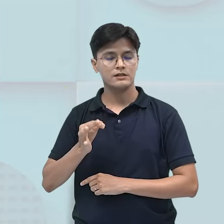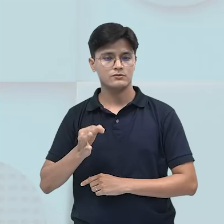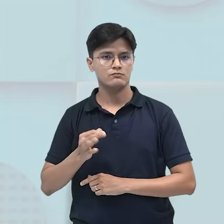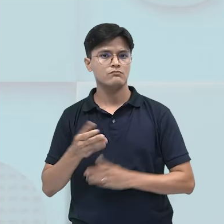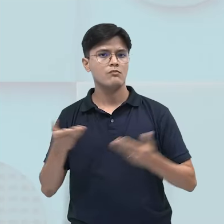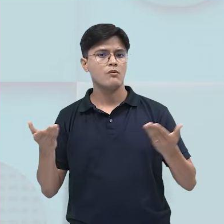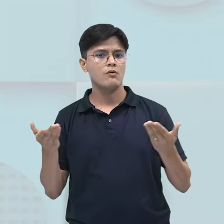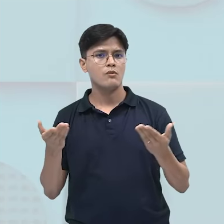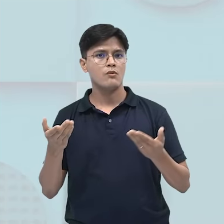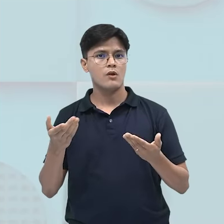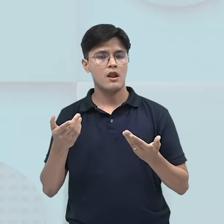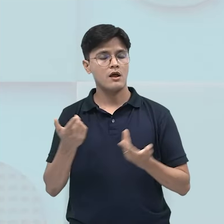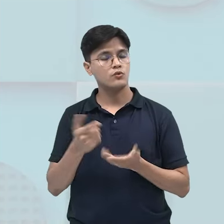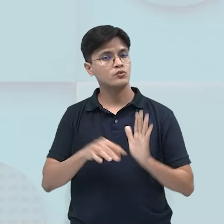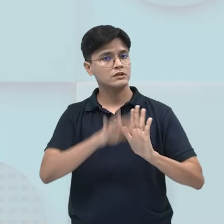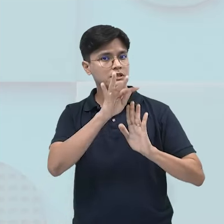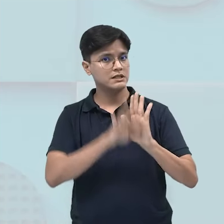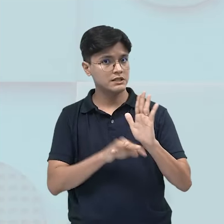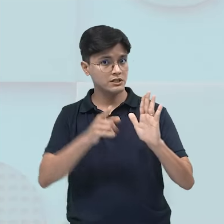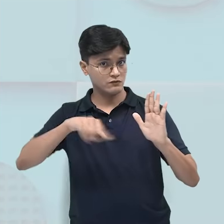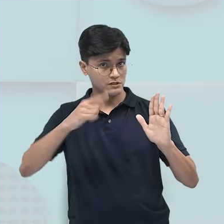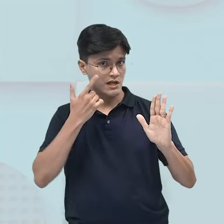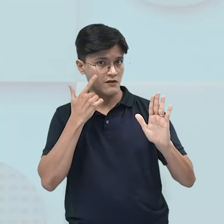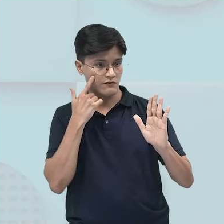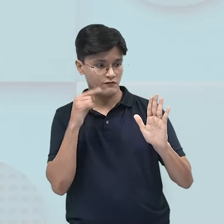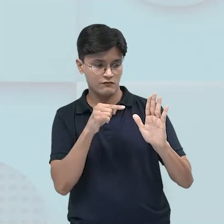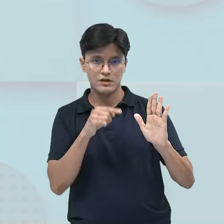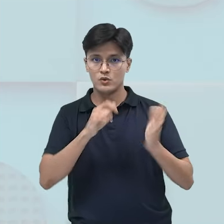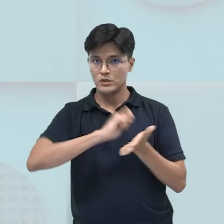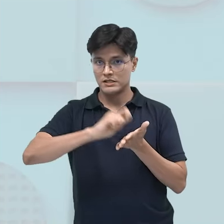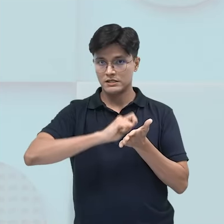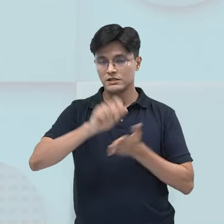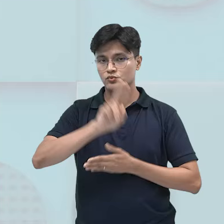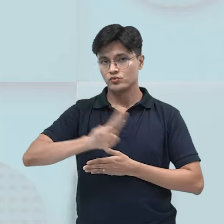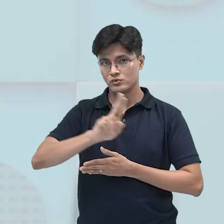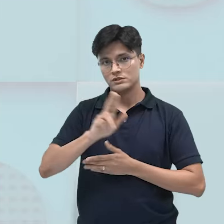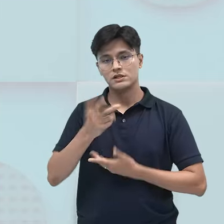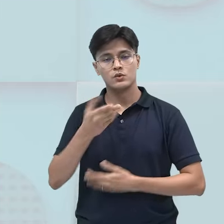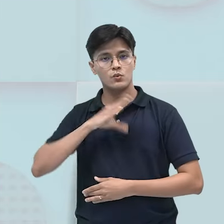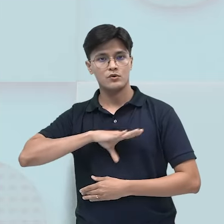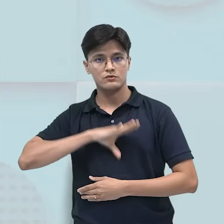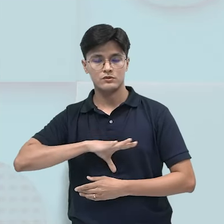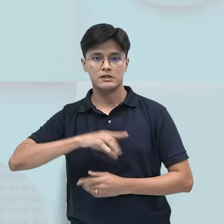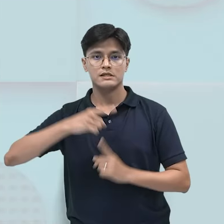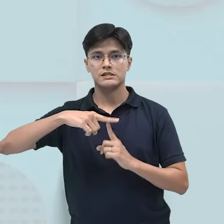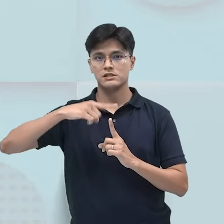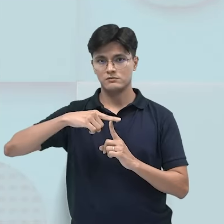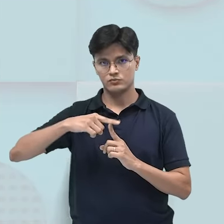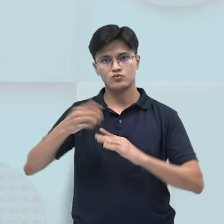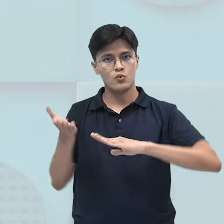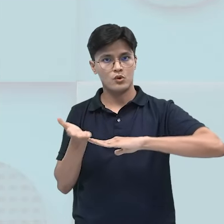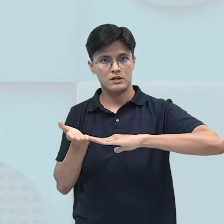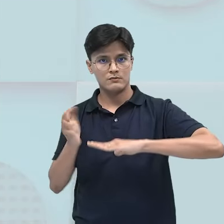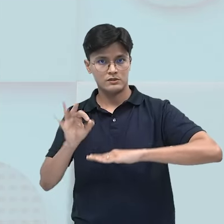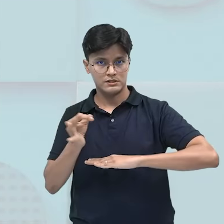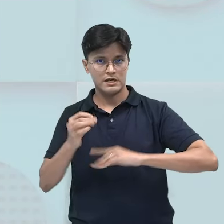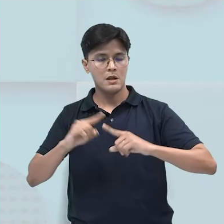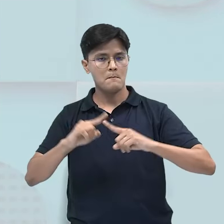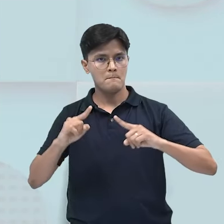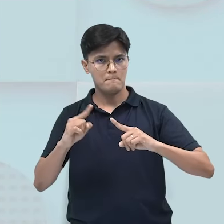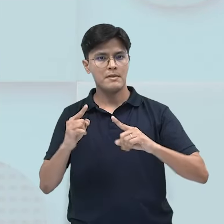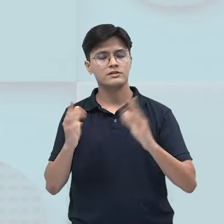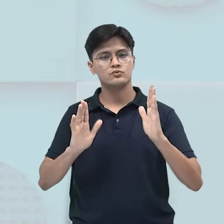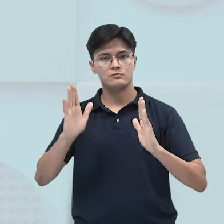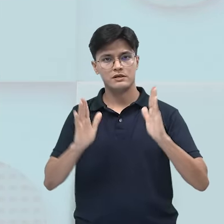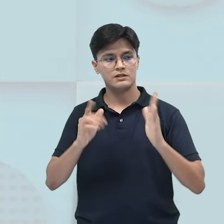escrita, não era assim, era com um português arcaico. O eu poético, aí o eu lírico, porque